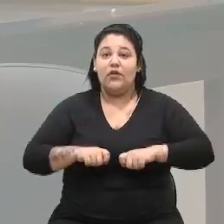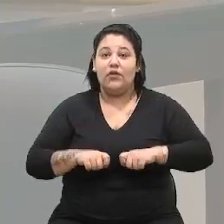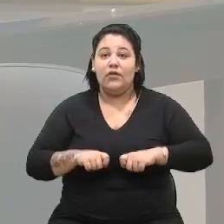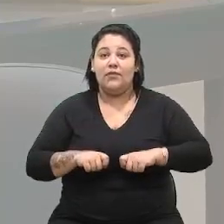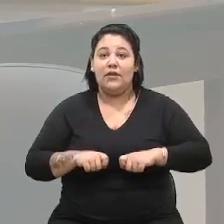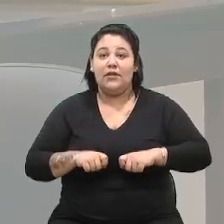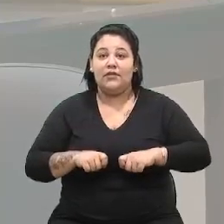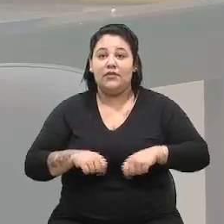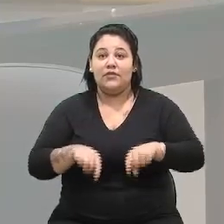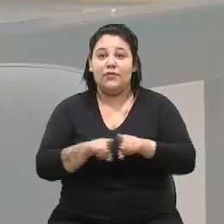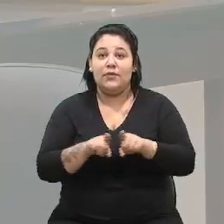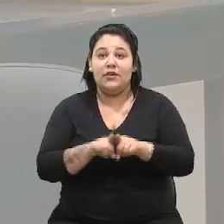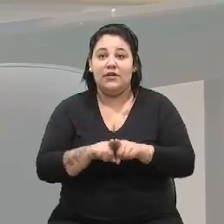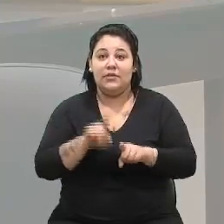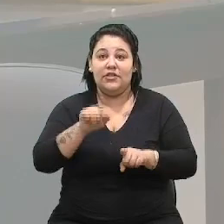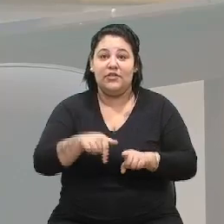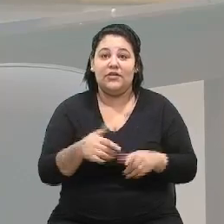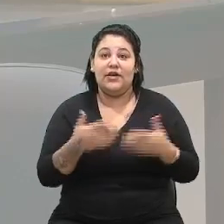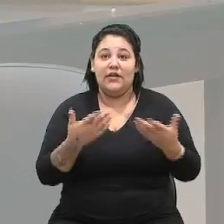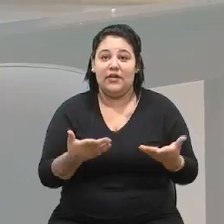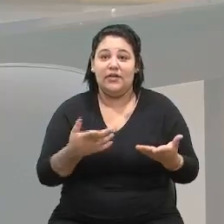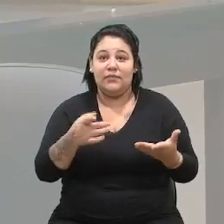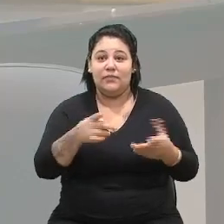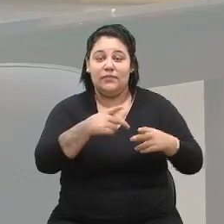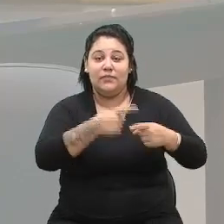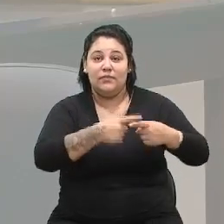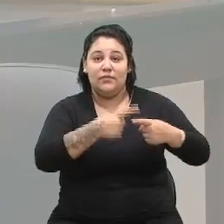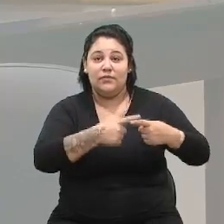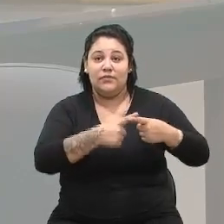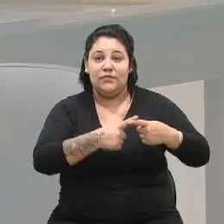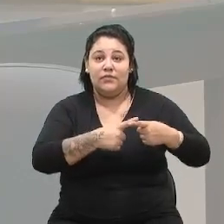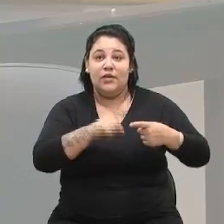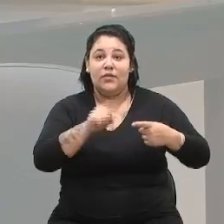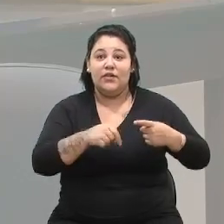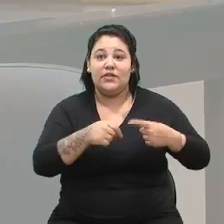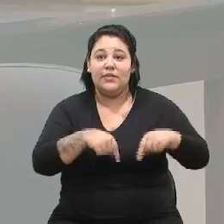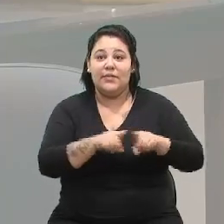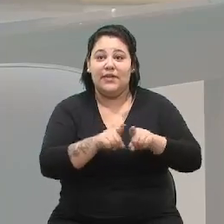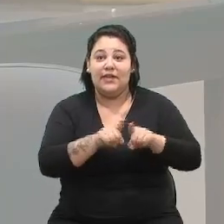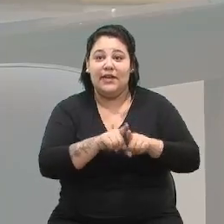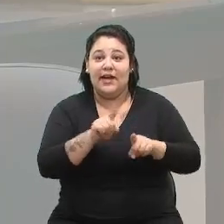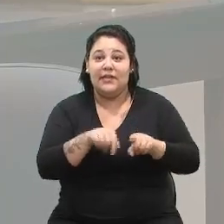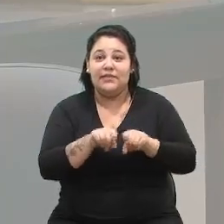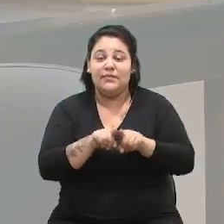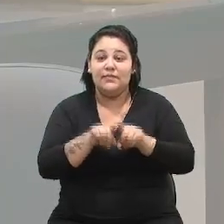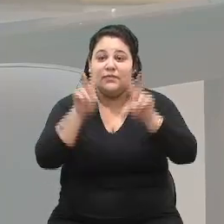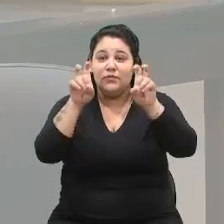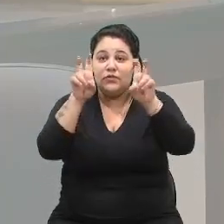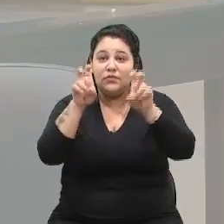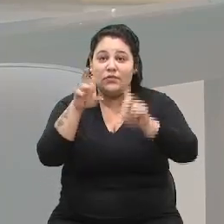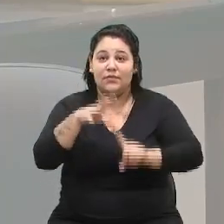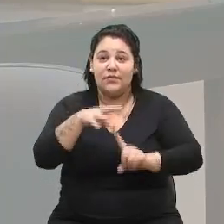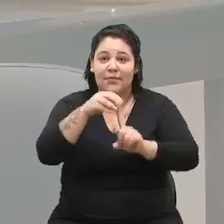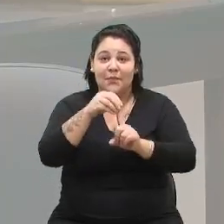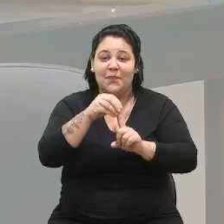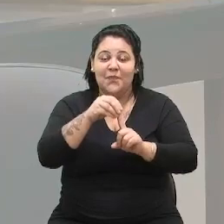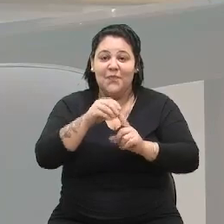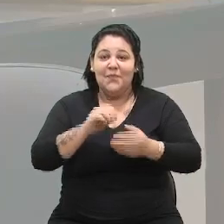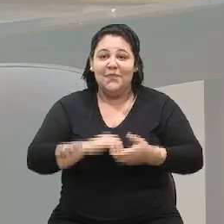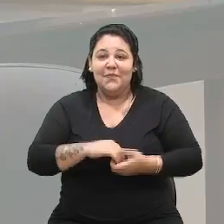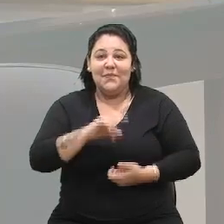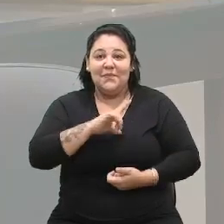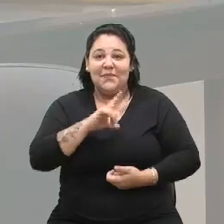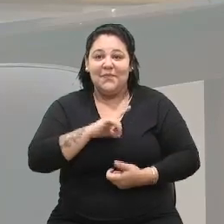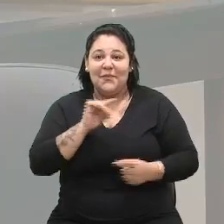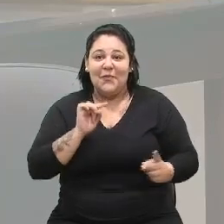Casa, pois visa regulamentar matéria de interesse interno da Câmara. Neste sentido, dispõe a